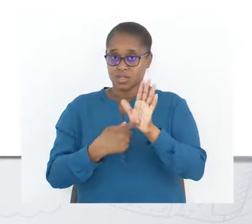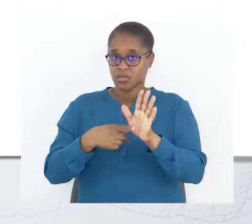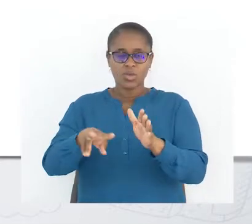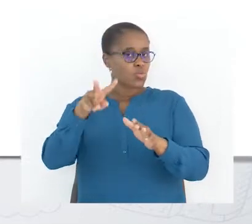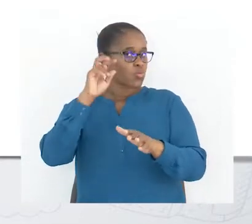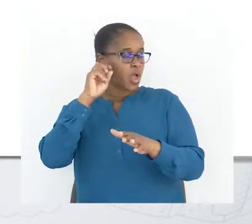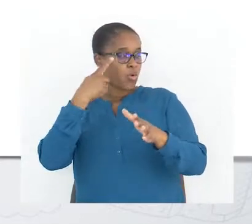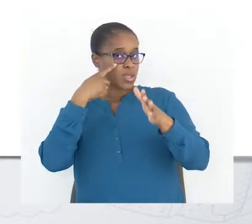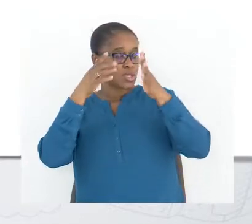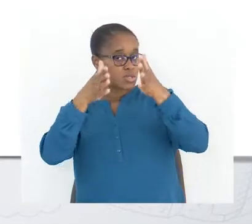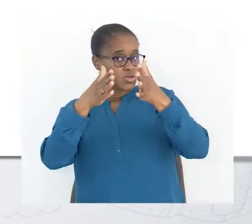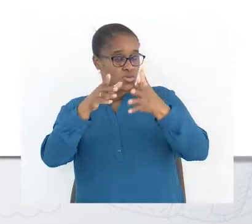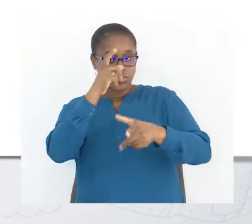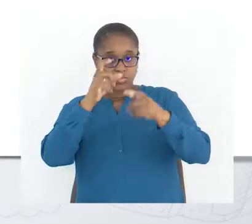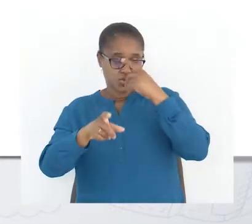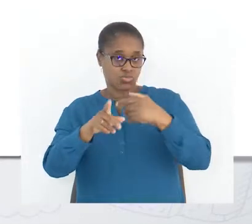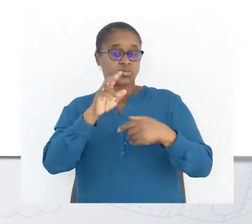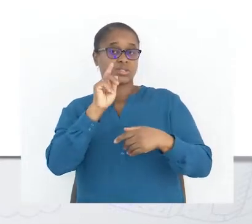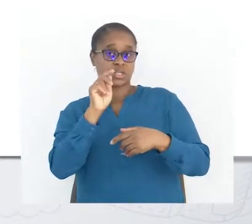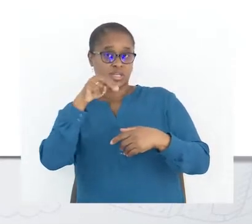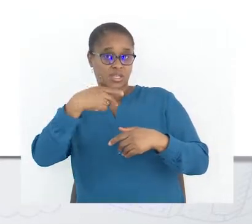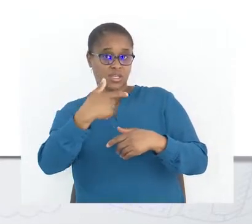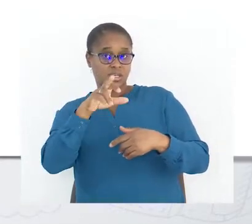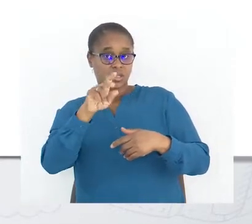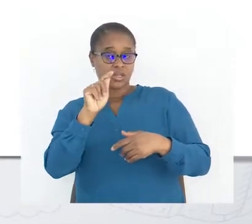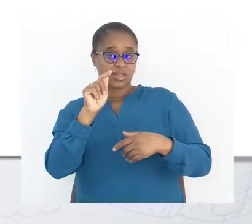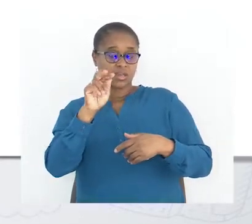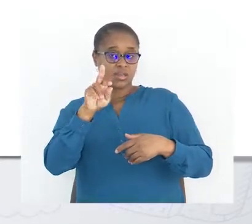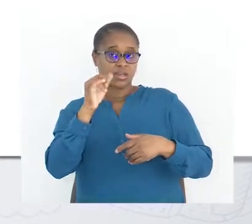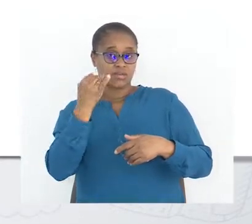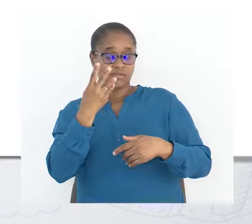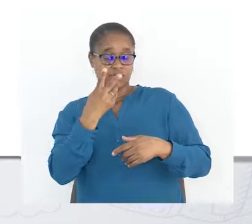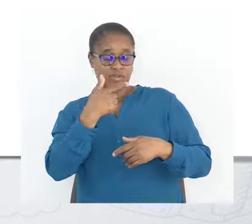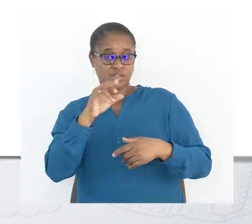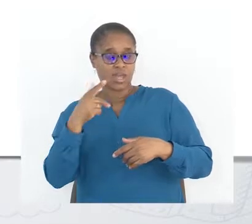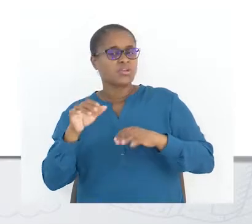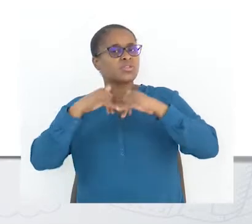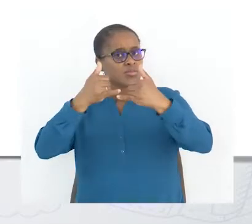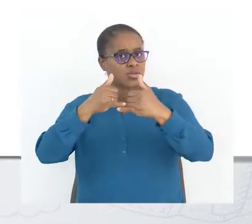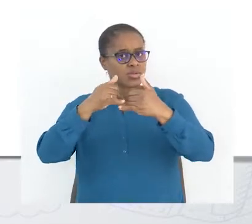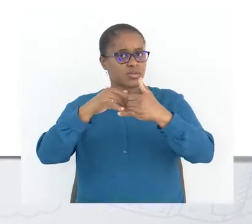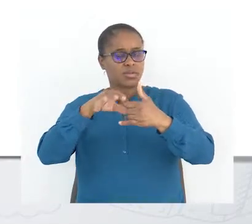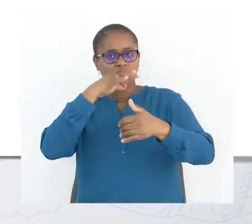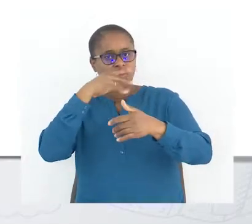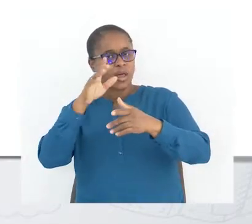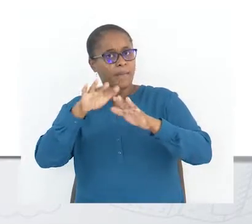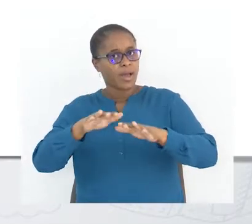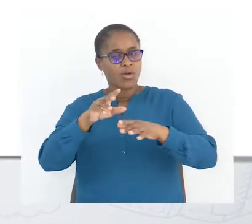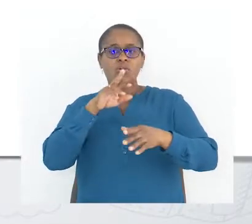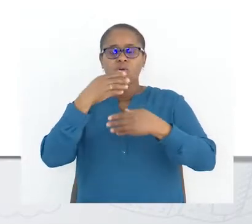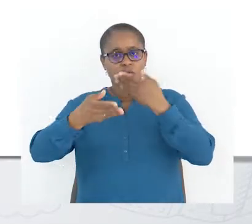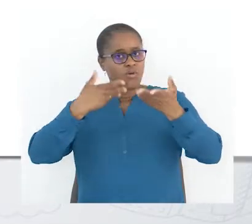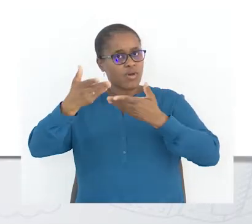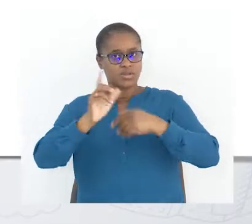é escutar com atenção o entrevistado. Depois, não interromper a conversa.